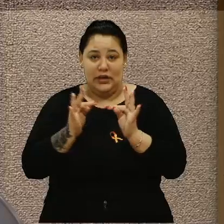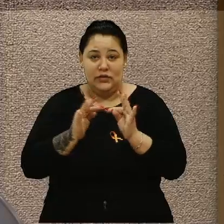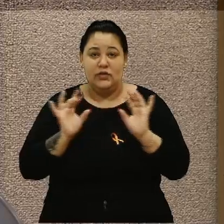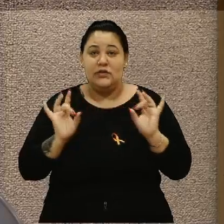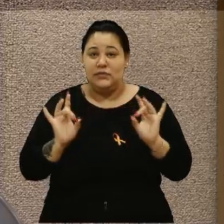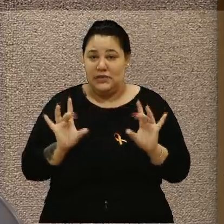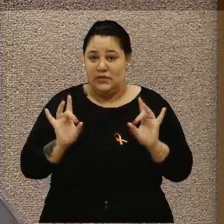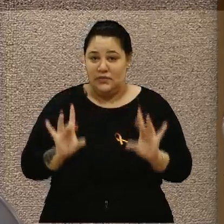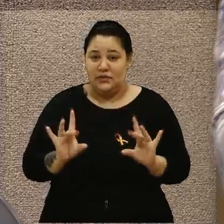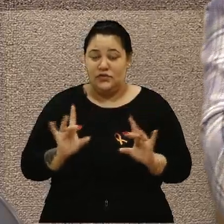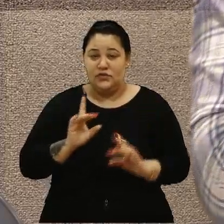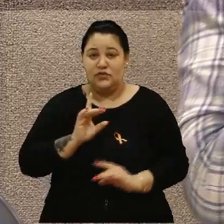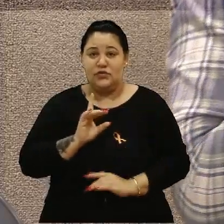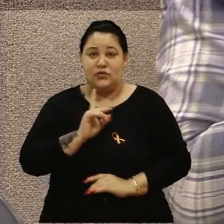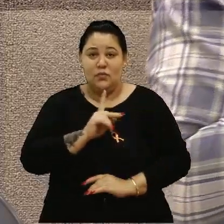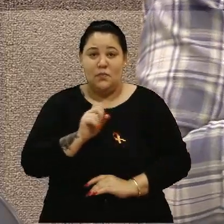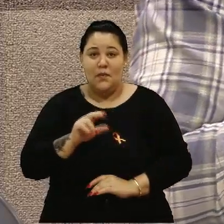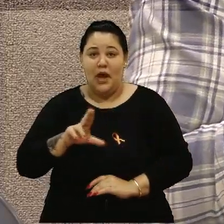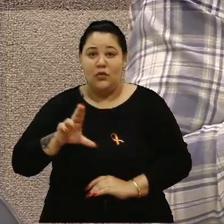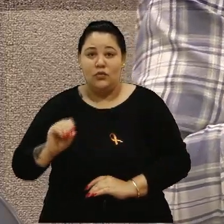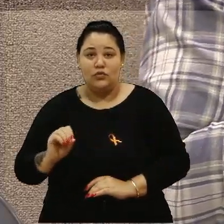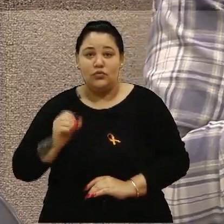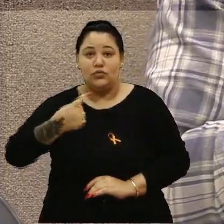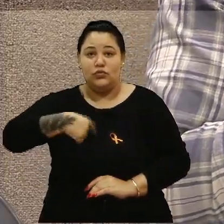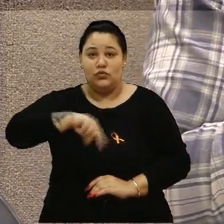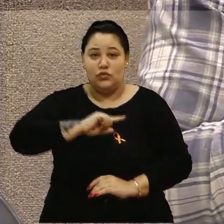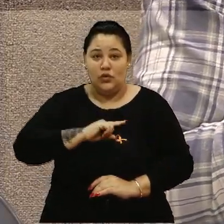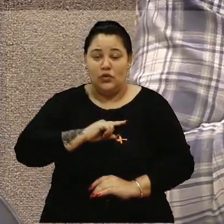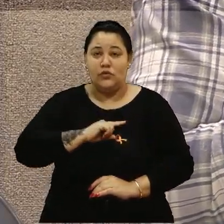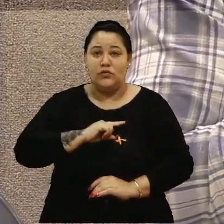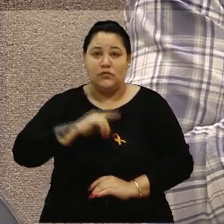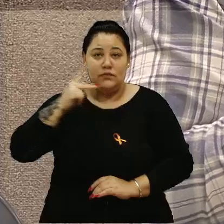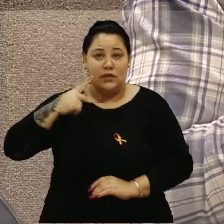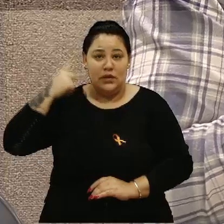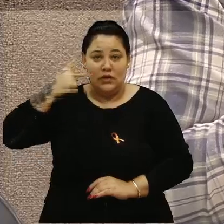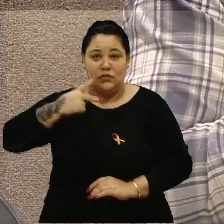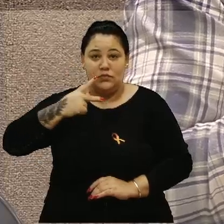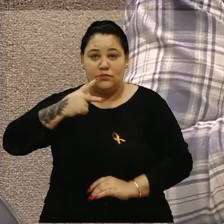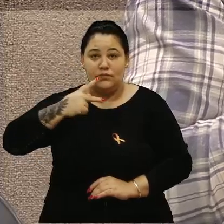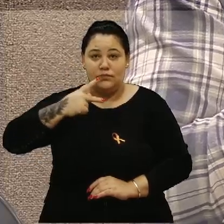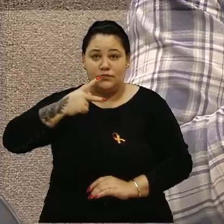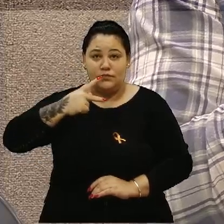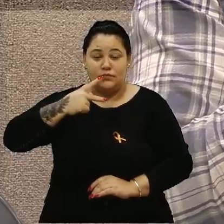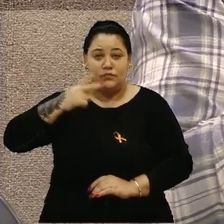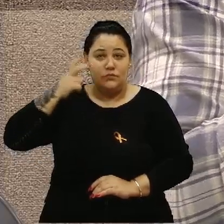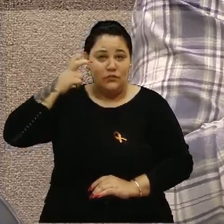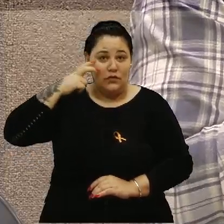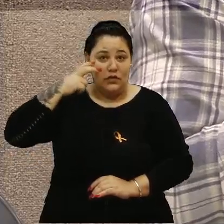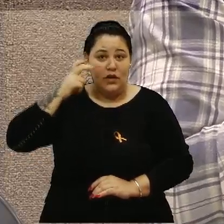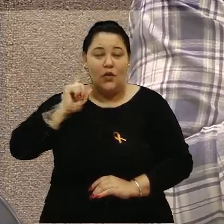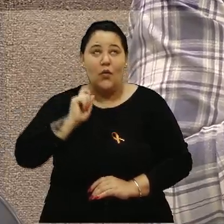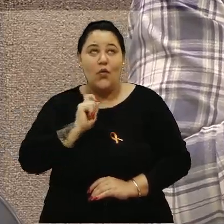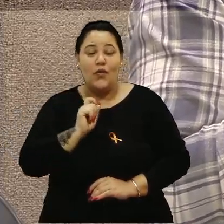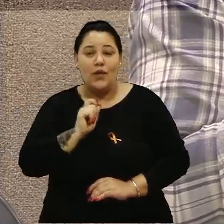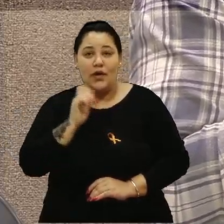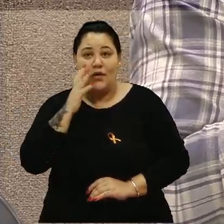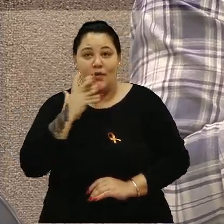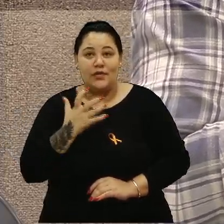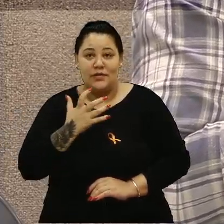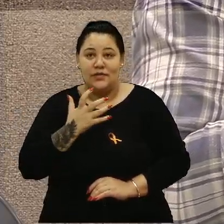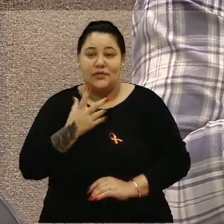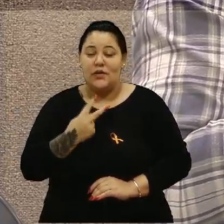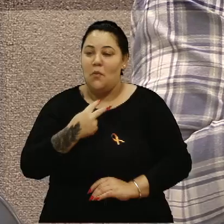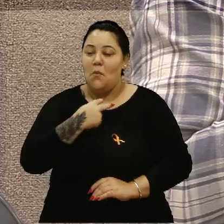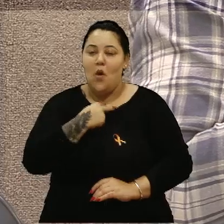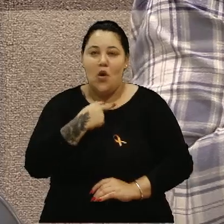Paulo Damer, nós produzimos, vereador Fantinel, aquilo que tornou irreversível o nosso aeroporto de Vila